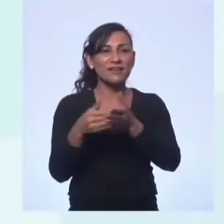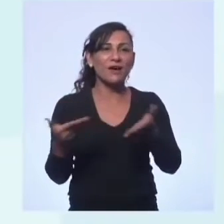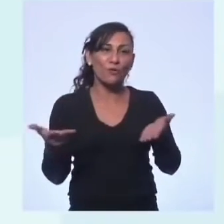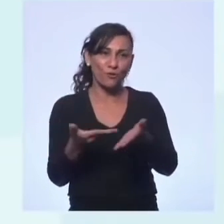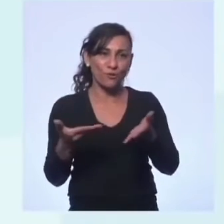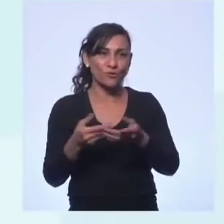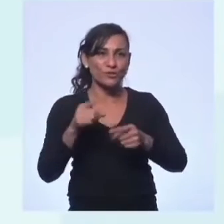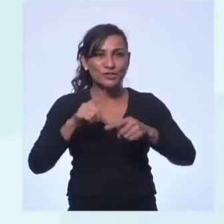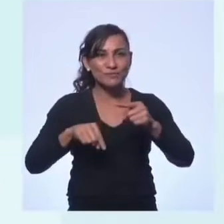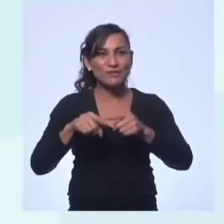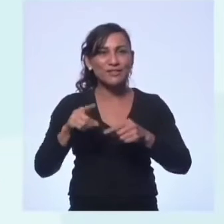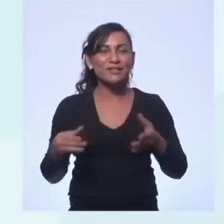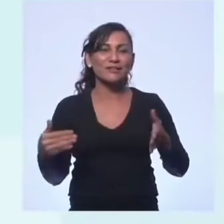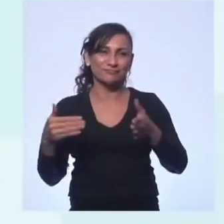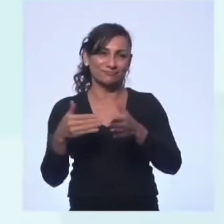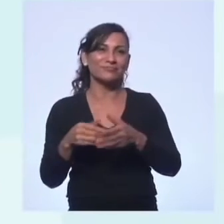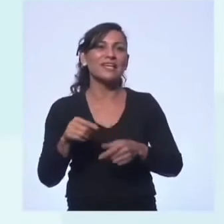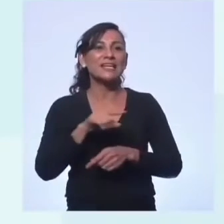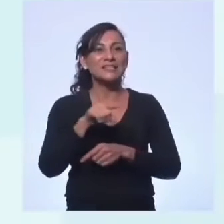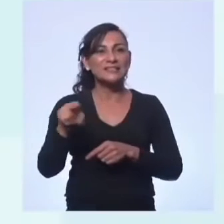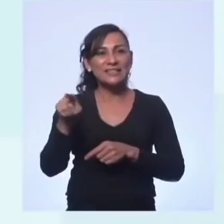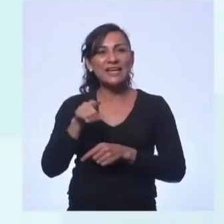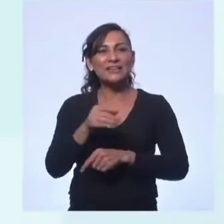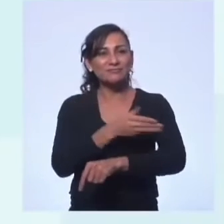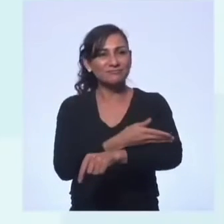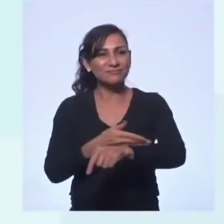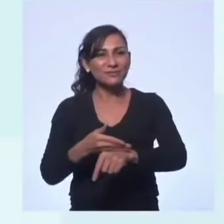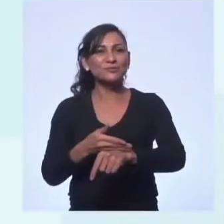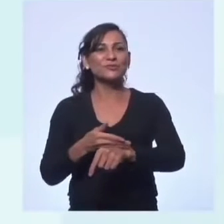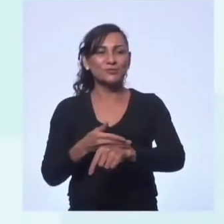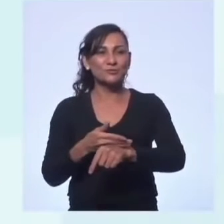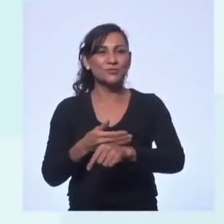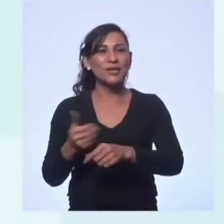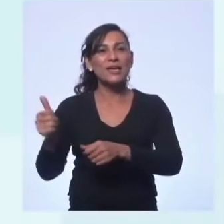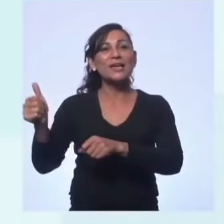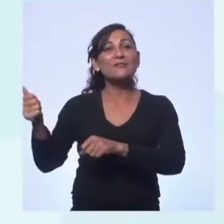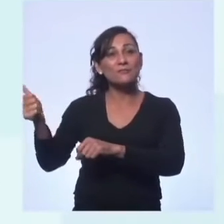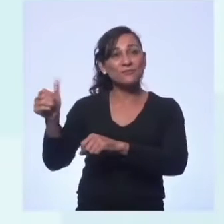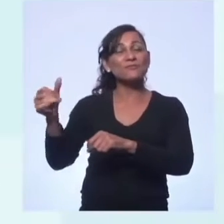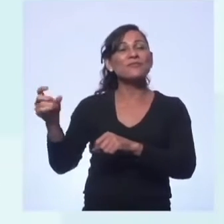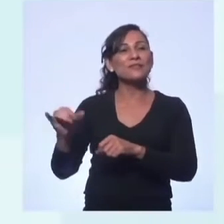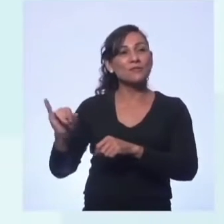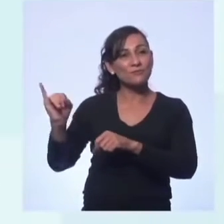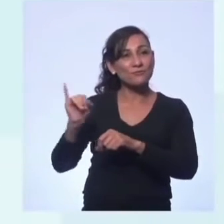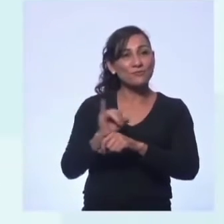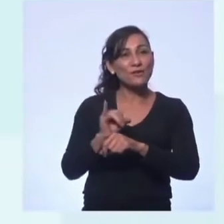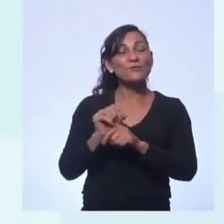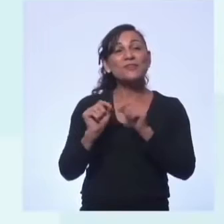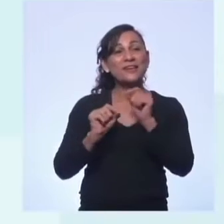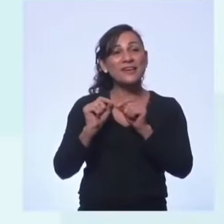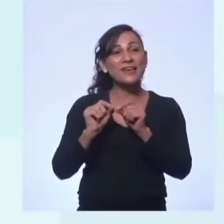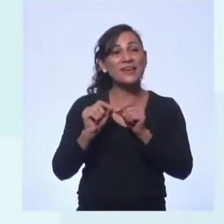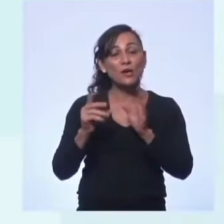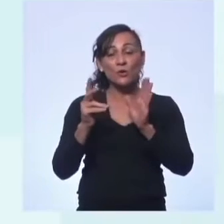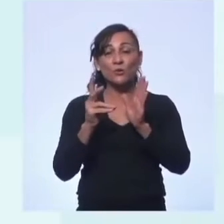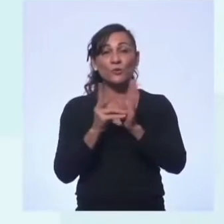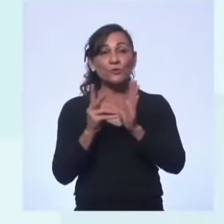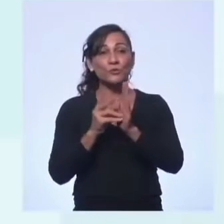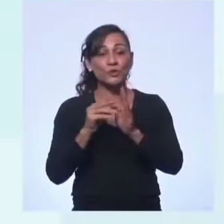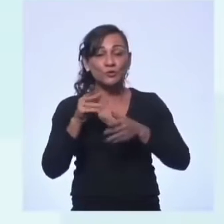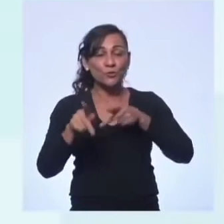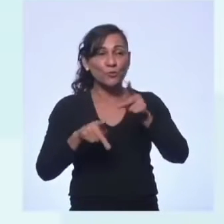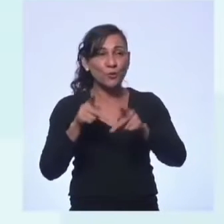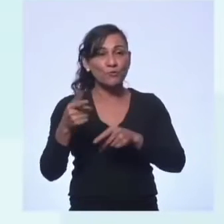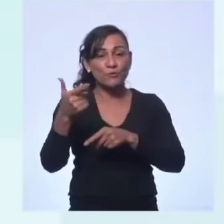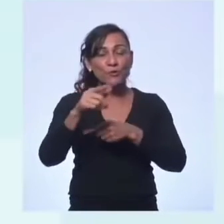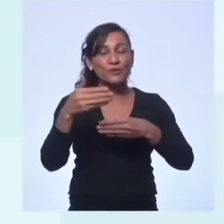esses utensílios aí, né, tradicionalmente, vindo aí dos indígenas. Vamos lá para a próxima